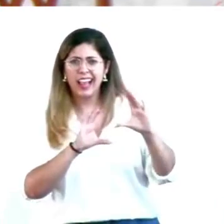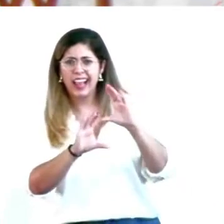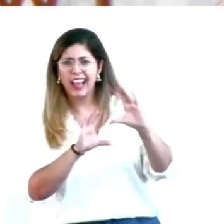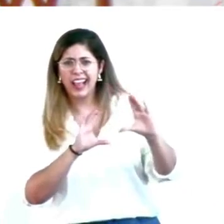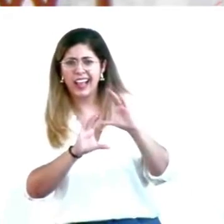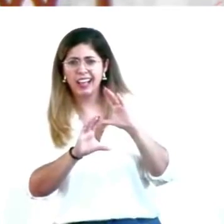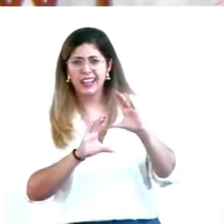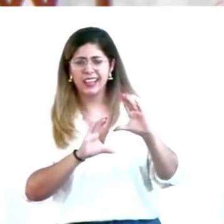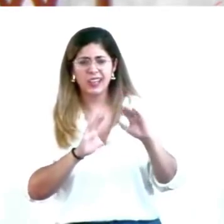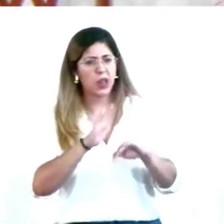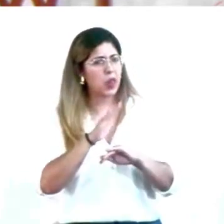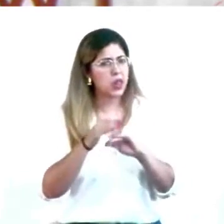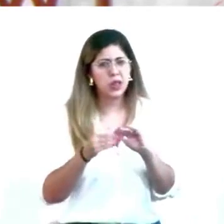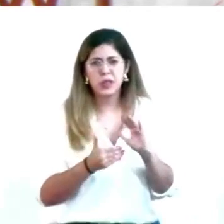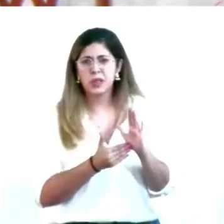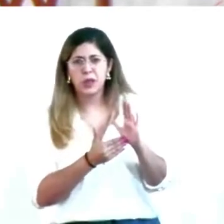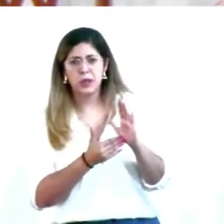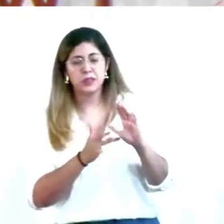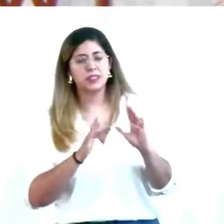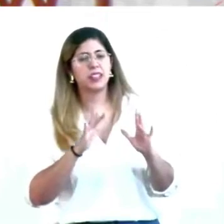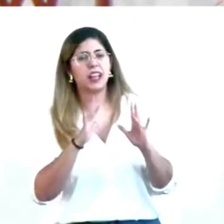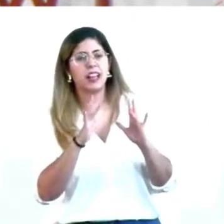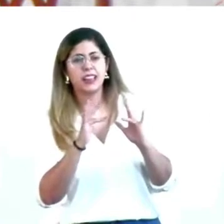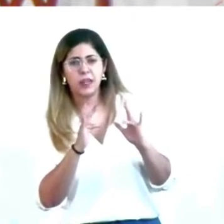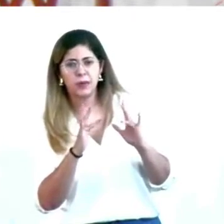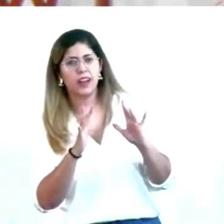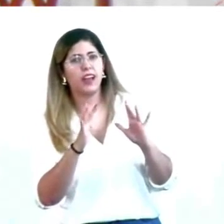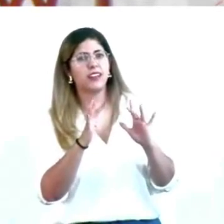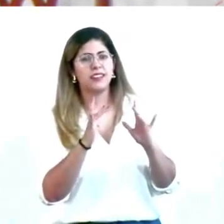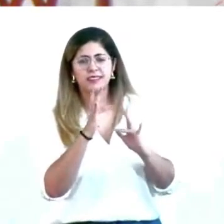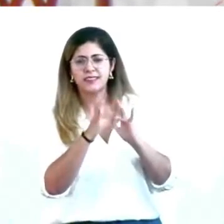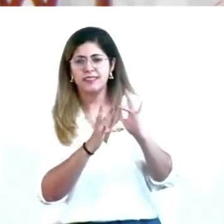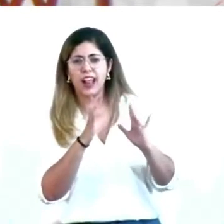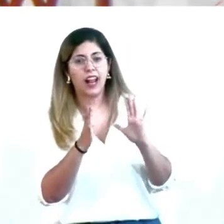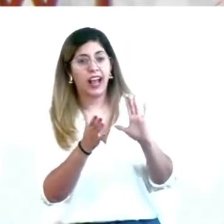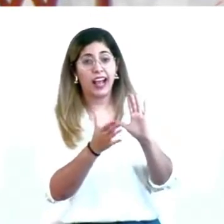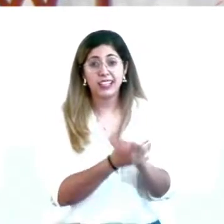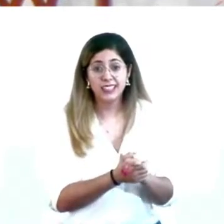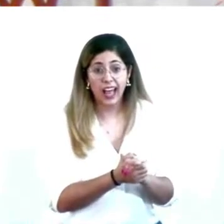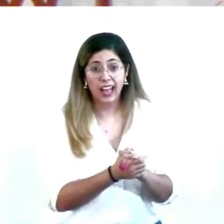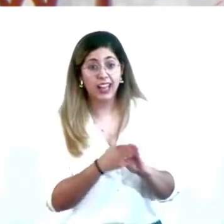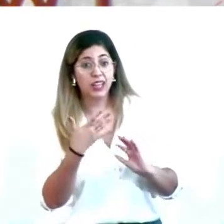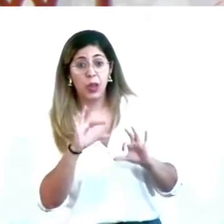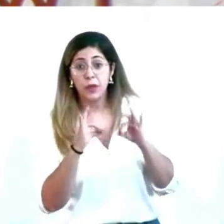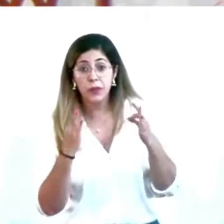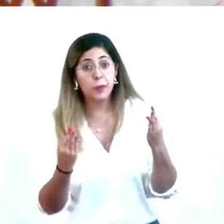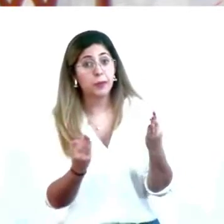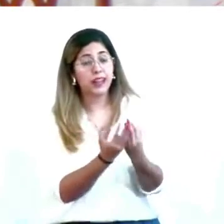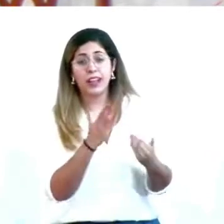a sua esposa, com os seus filhos, com a sua igreja.